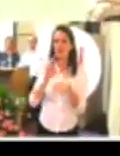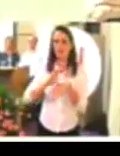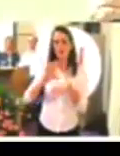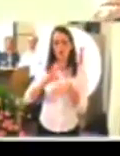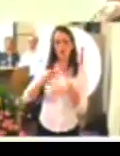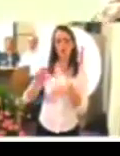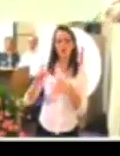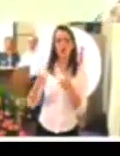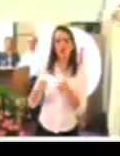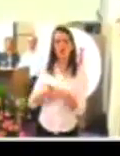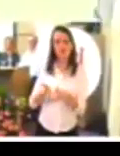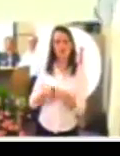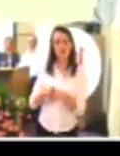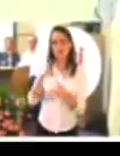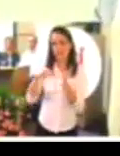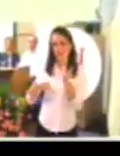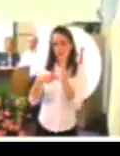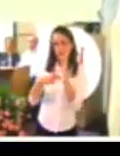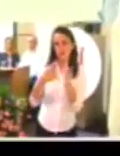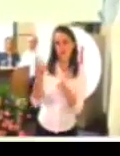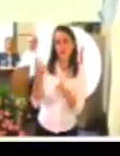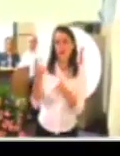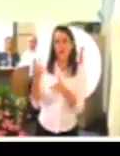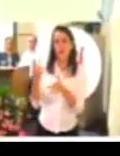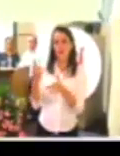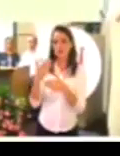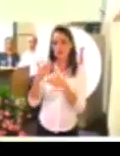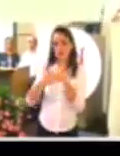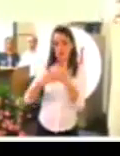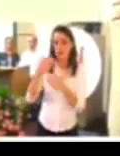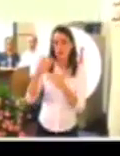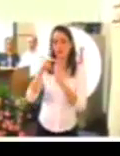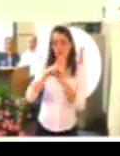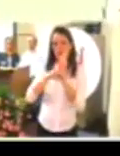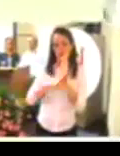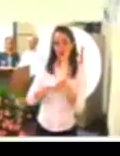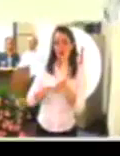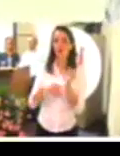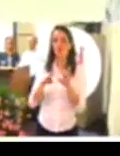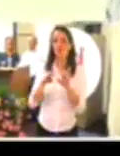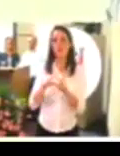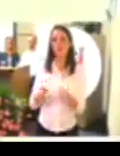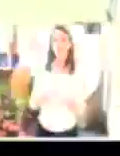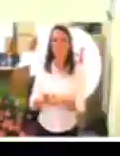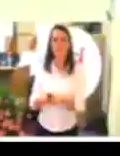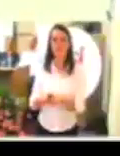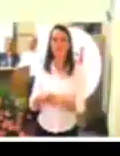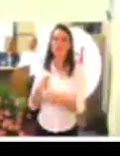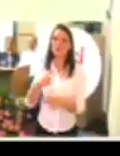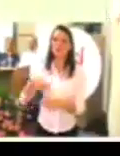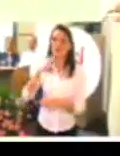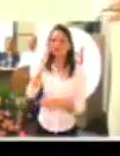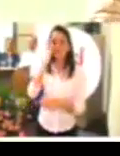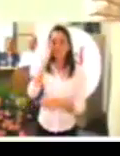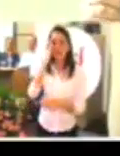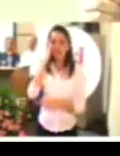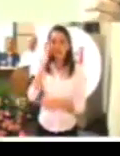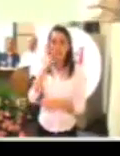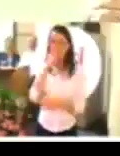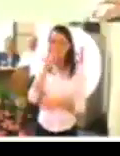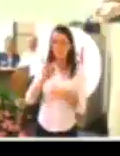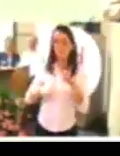neófitos, aqueles que pela primeira vez fazem parte do processo legislativo e que vêm naturalmente